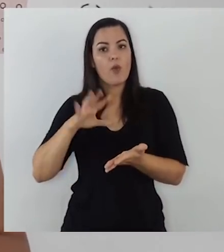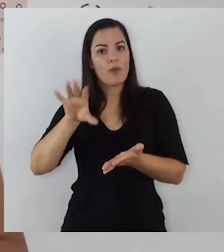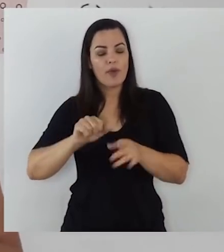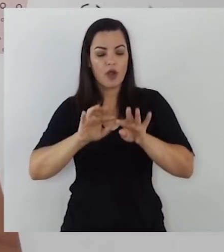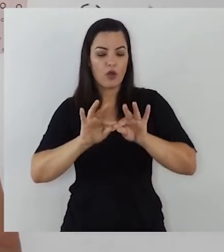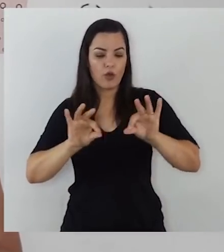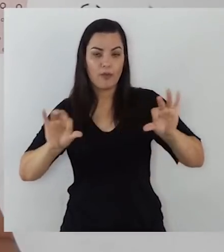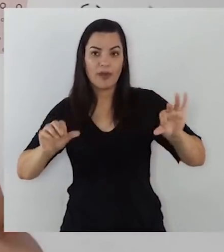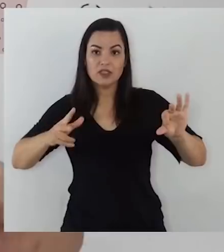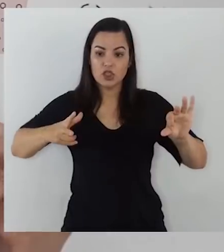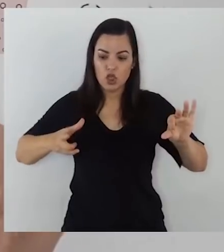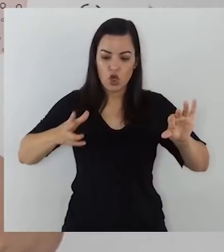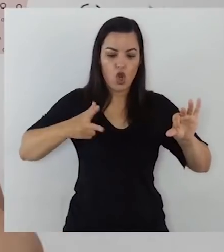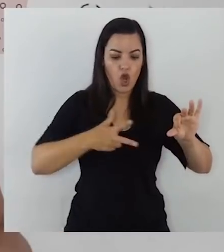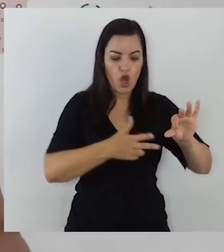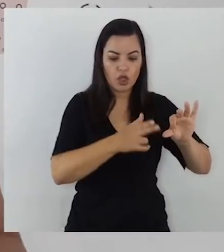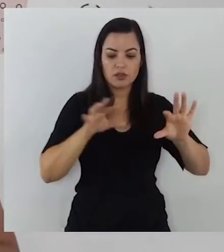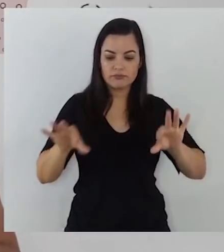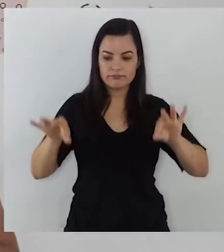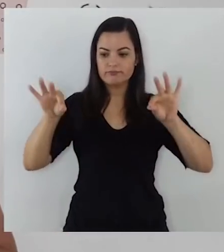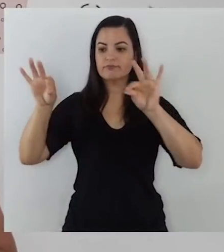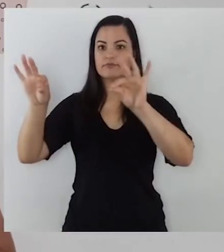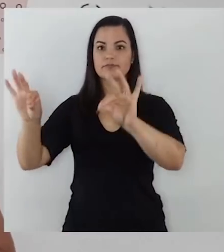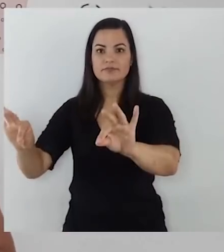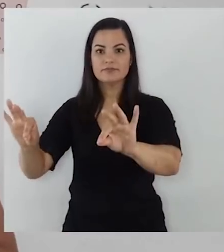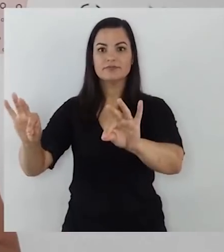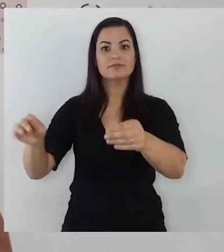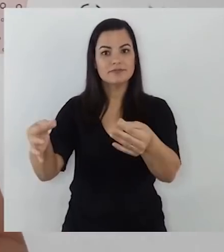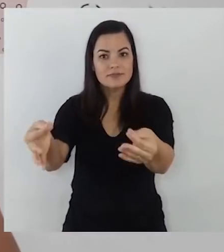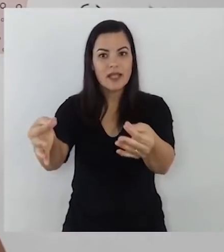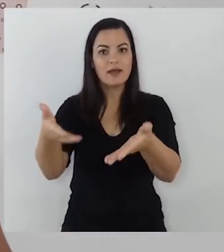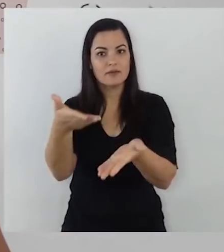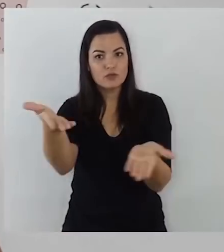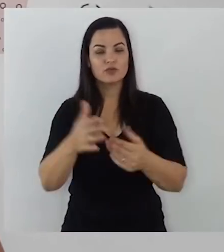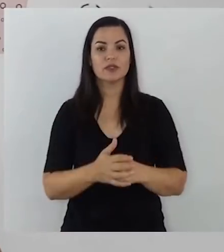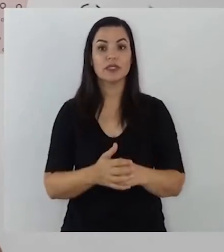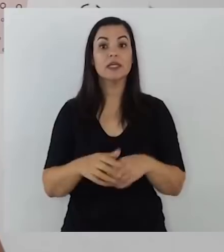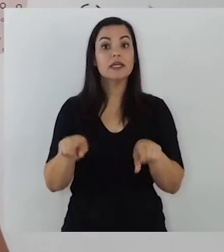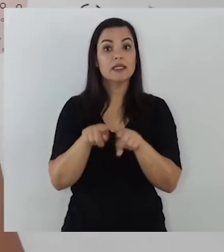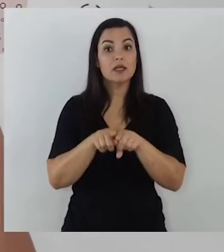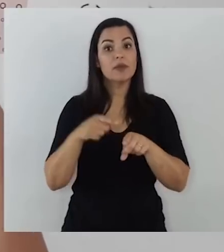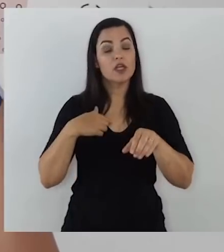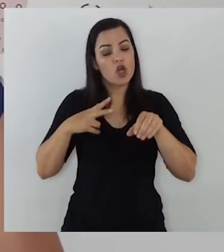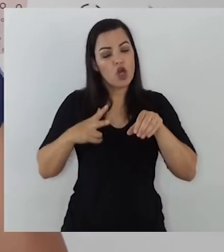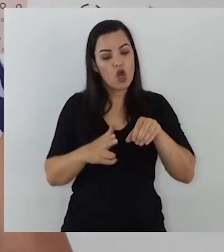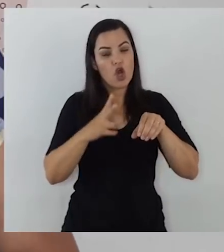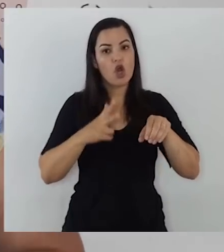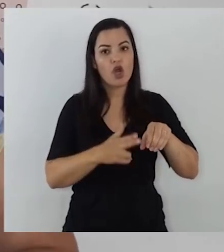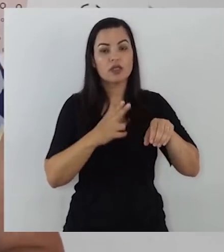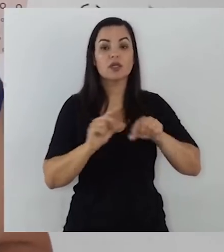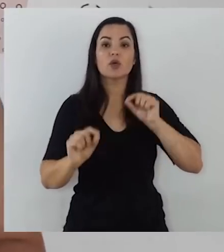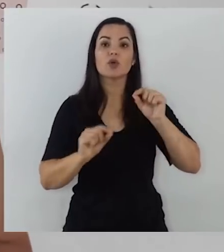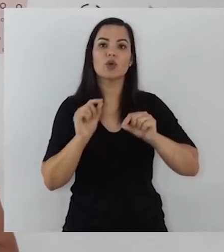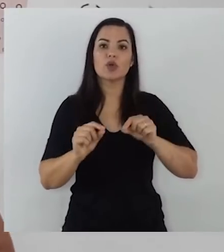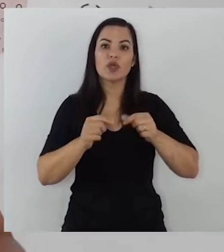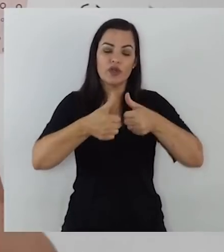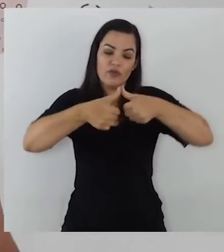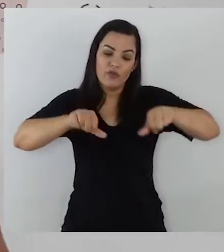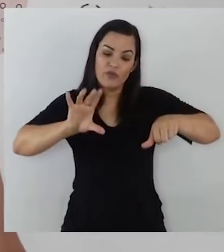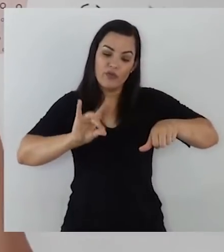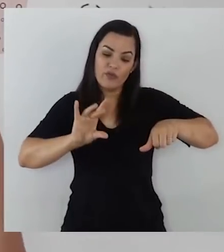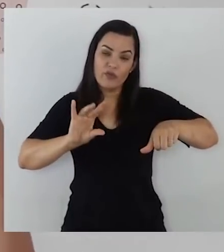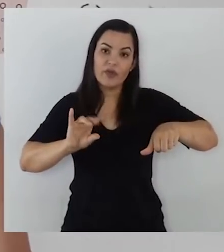cortar o barbante e te dar um tamanho certo de barbante e ia também cortar os pedaços de fita adesiva e